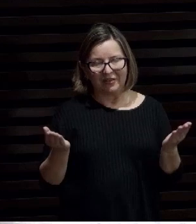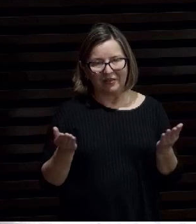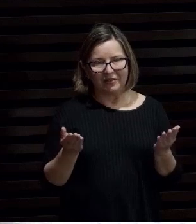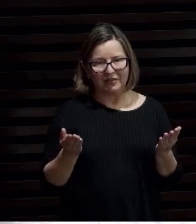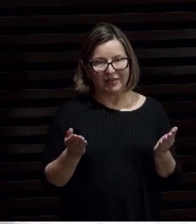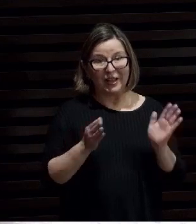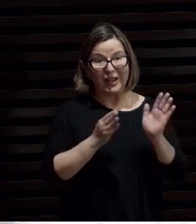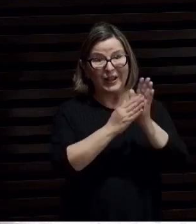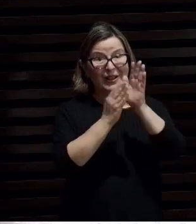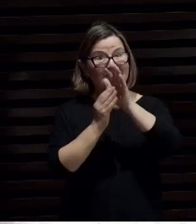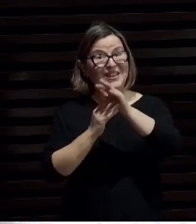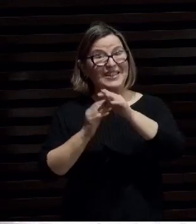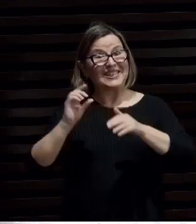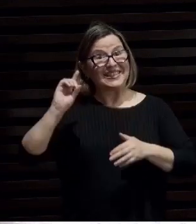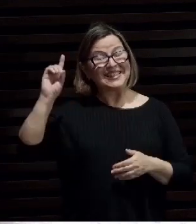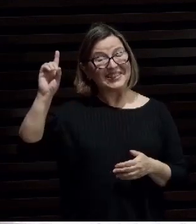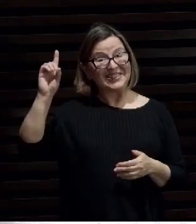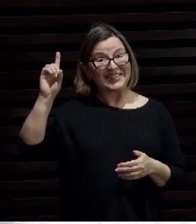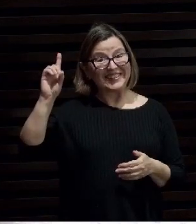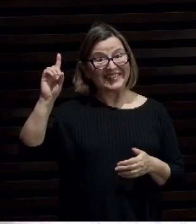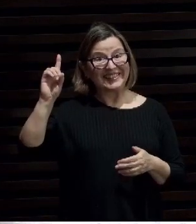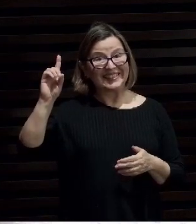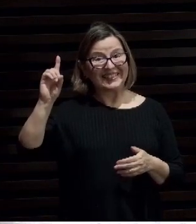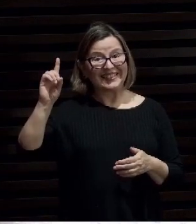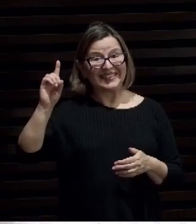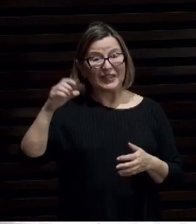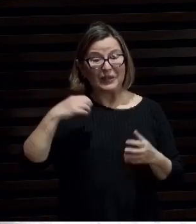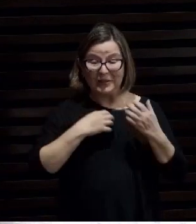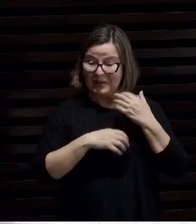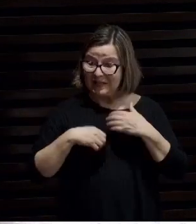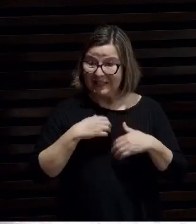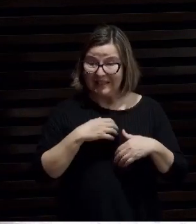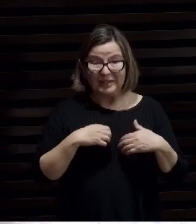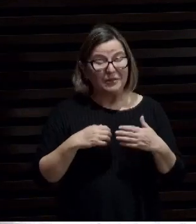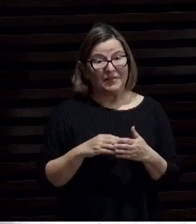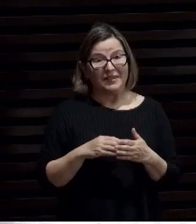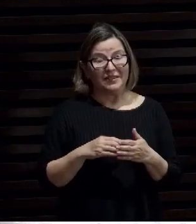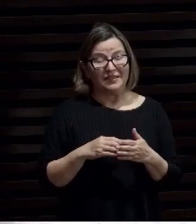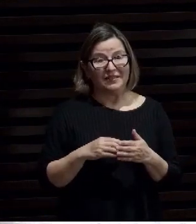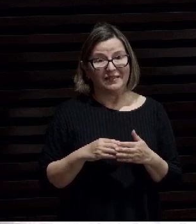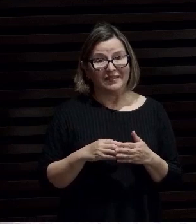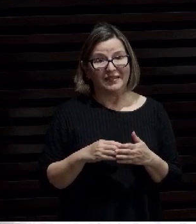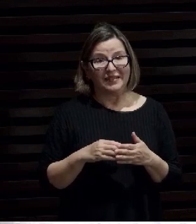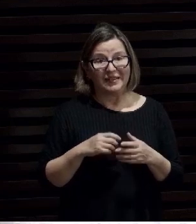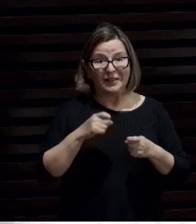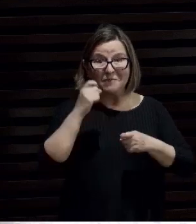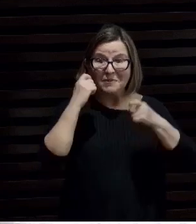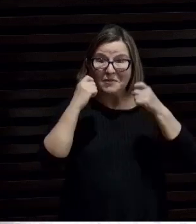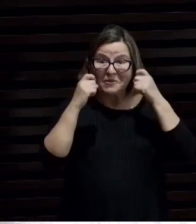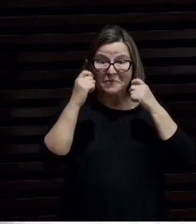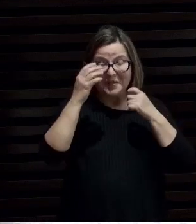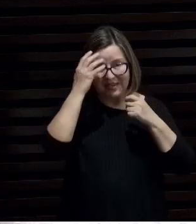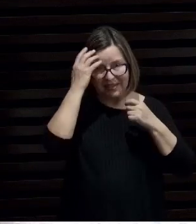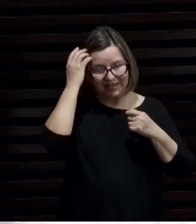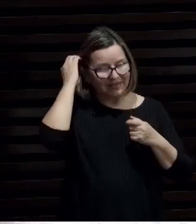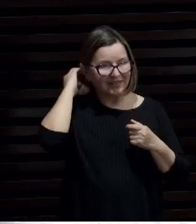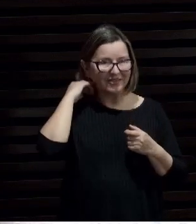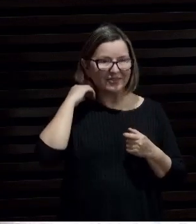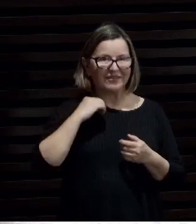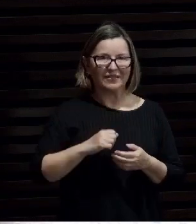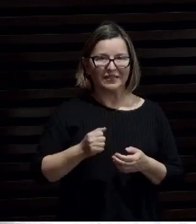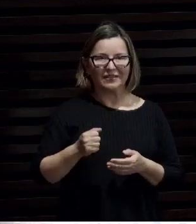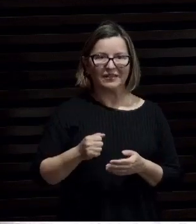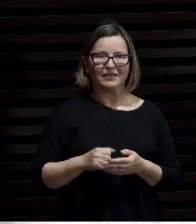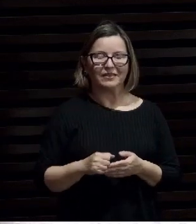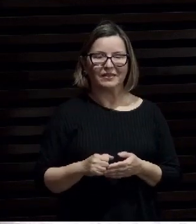louvado seja Deus. O desespero é o primeiro passo para o arrependimento. É o